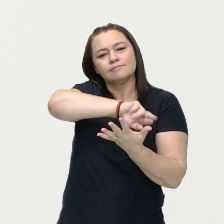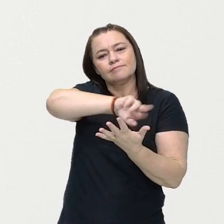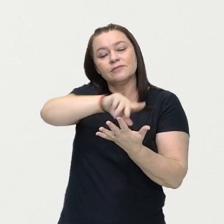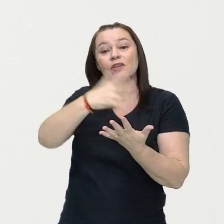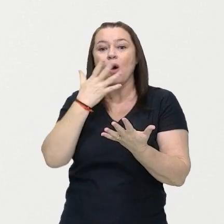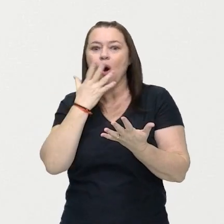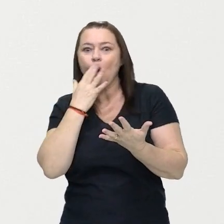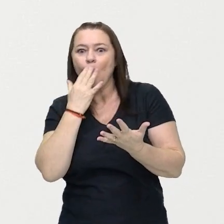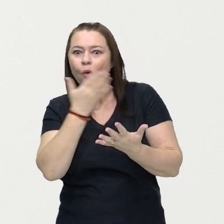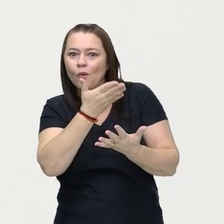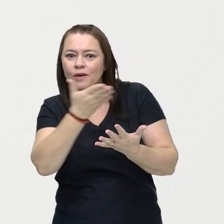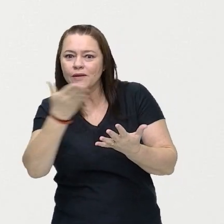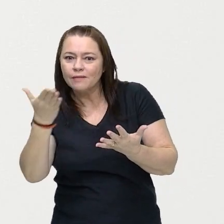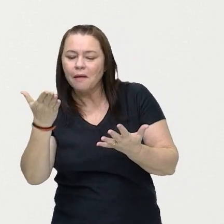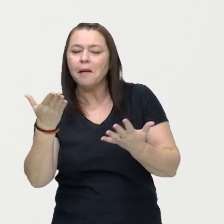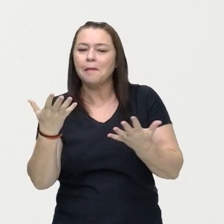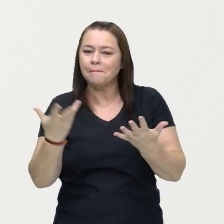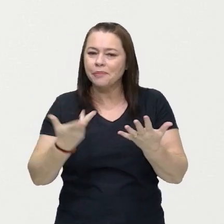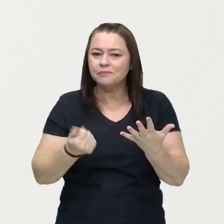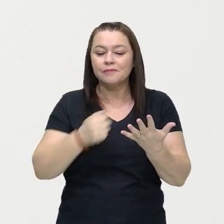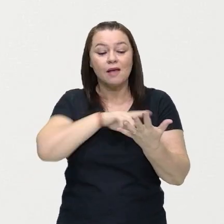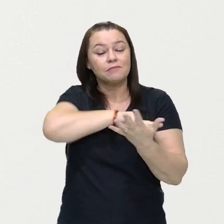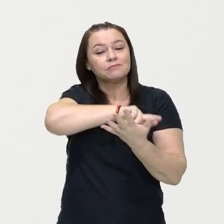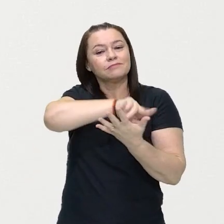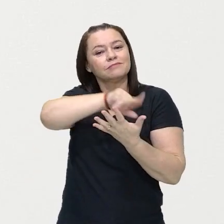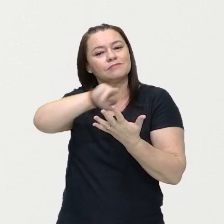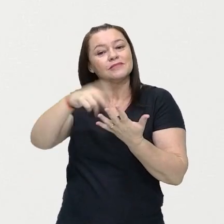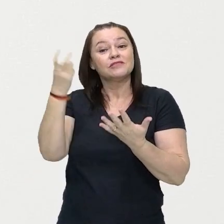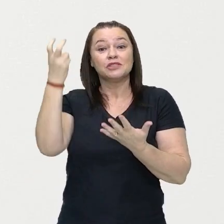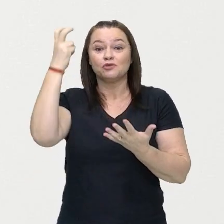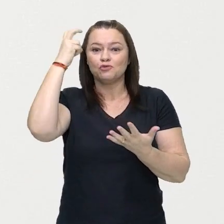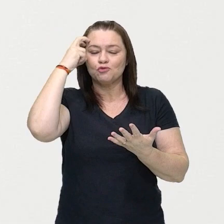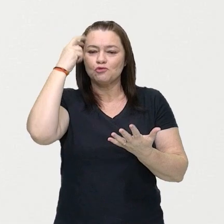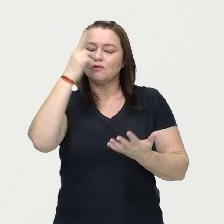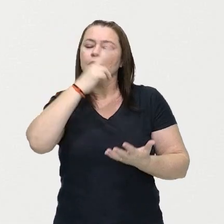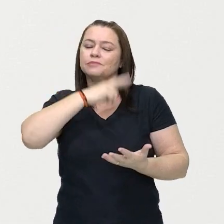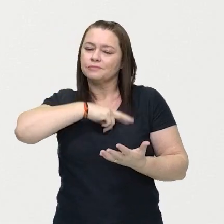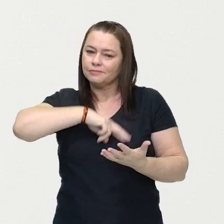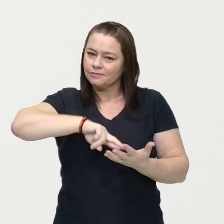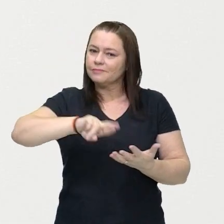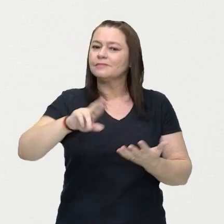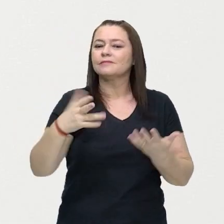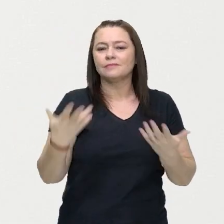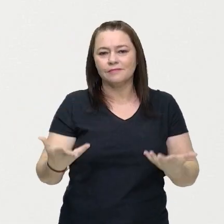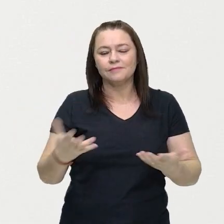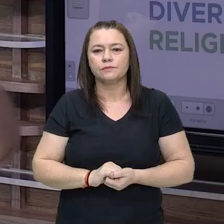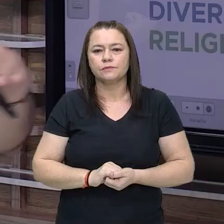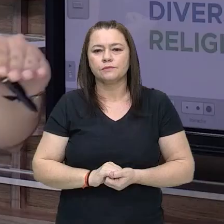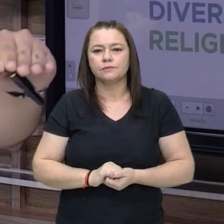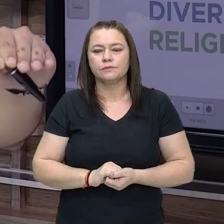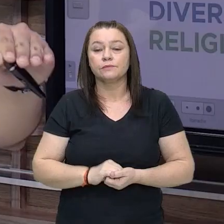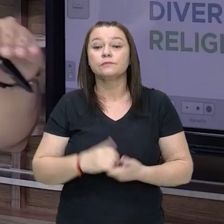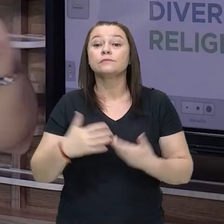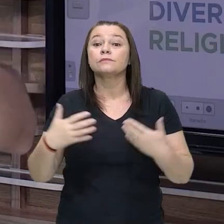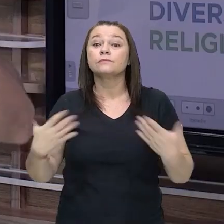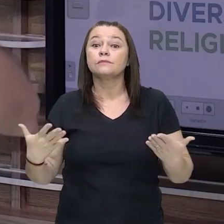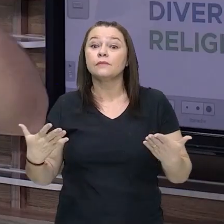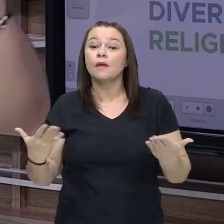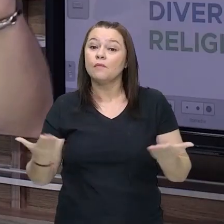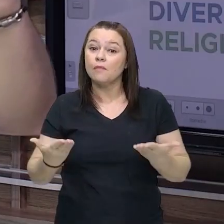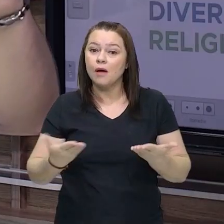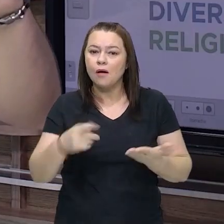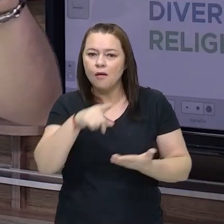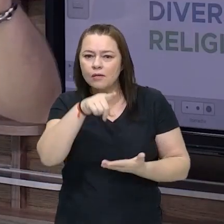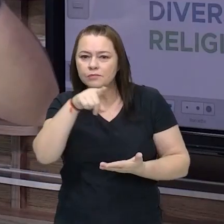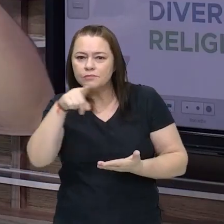colorido aí, a produção caprichou, uma diversidade cultural e religiosa. Então agora,